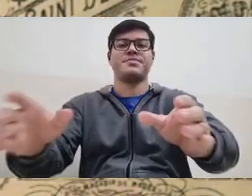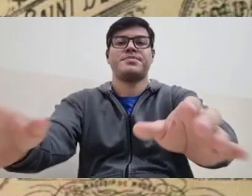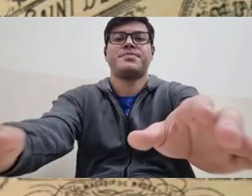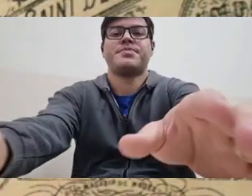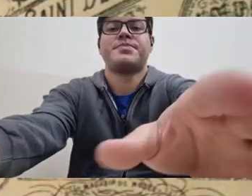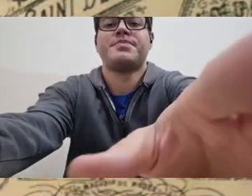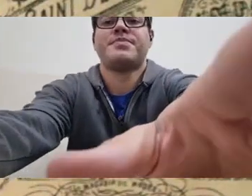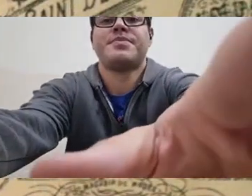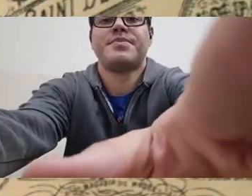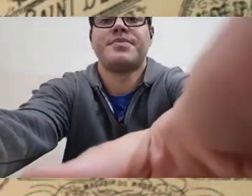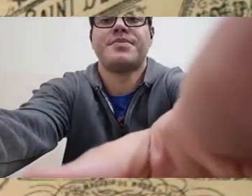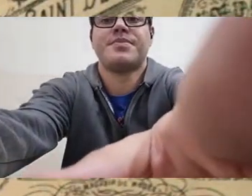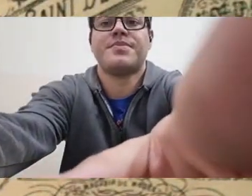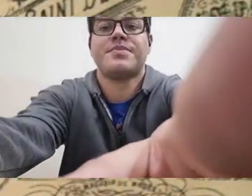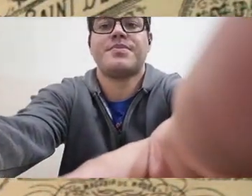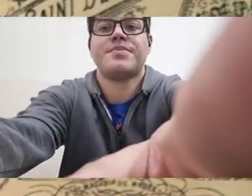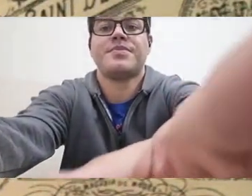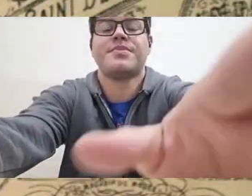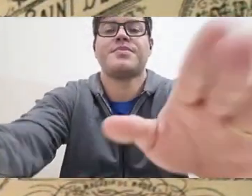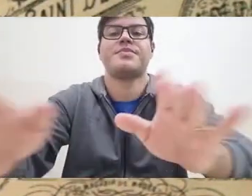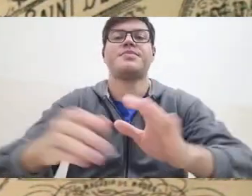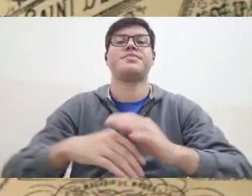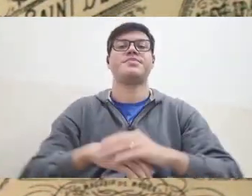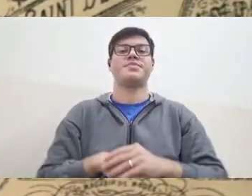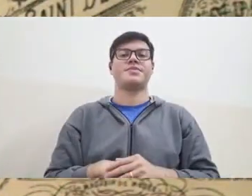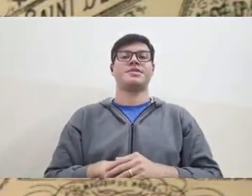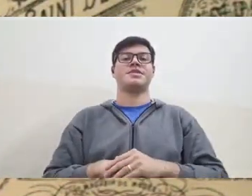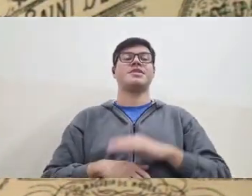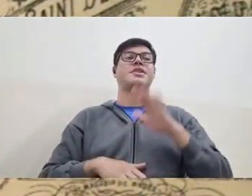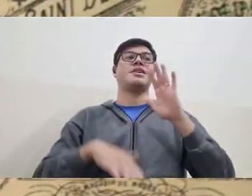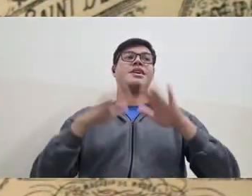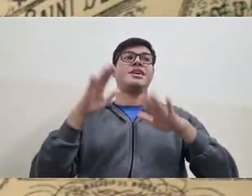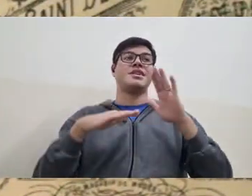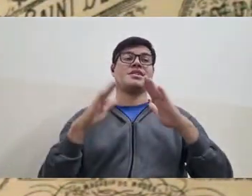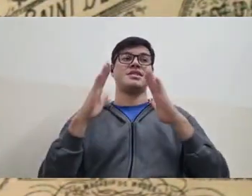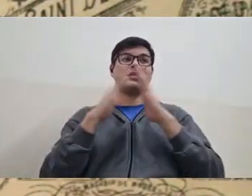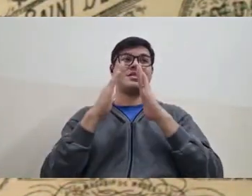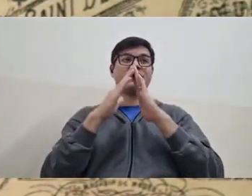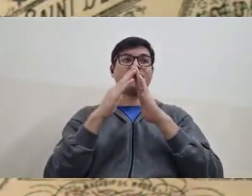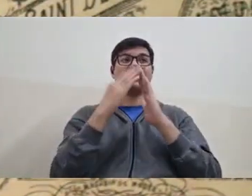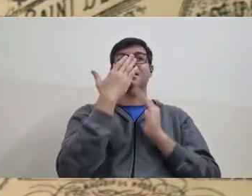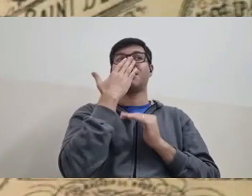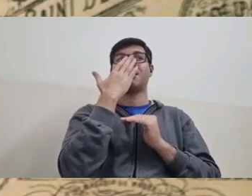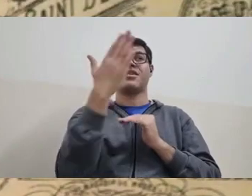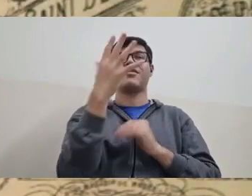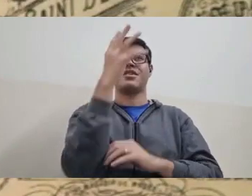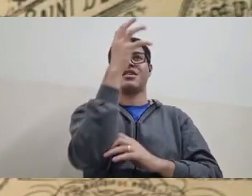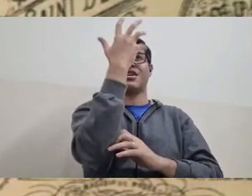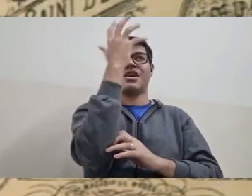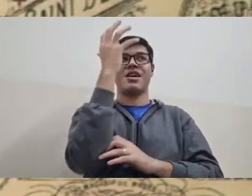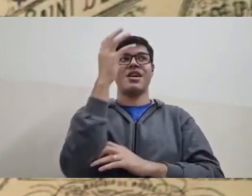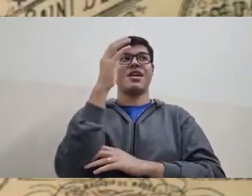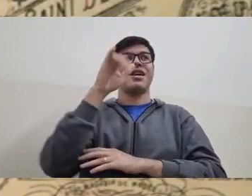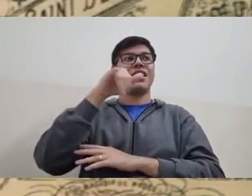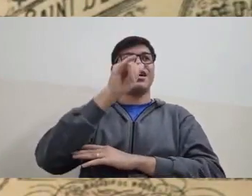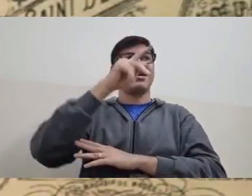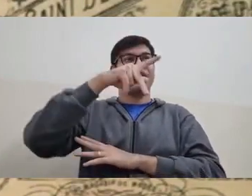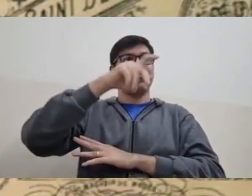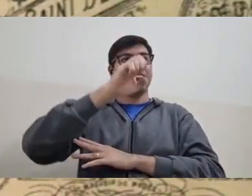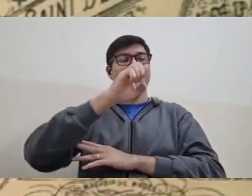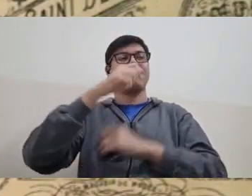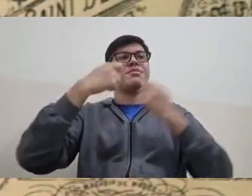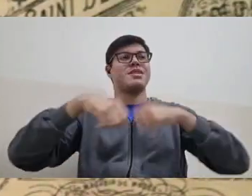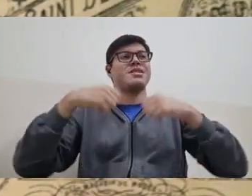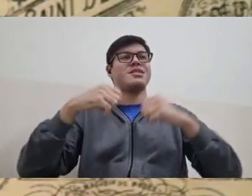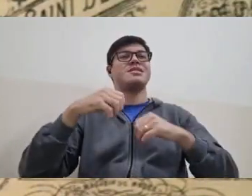grande e daqui 15 anos, 20 anos, se você plantar um IP na frente da sua residência, às vezes você vai se incomodar, se não tiver o espaço adequado.